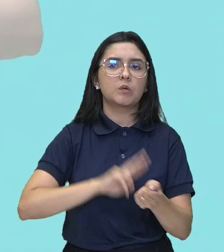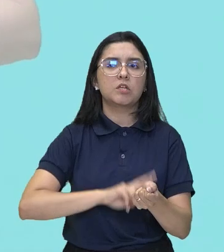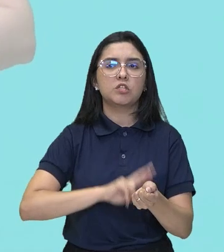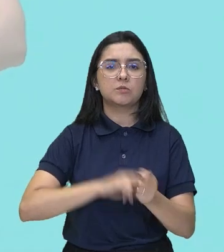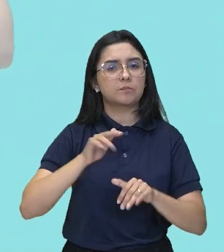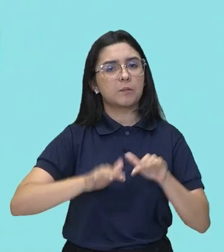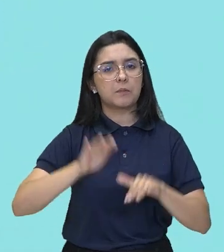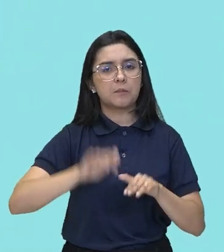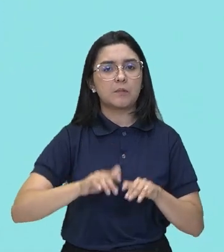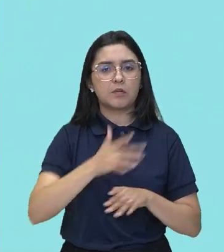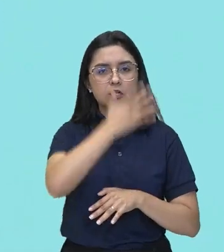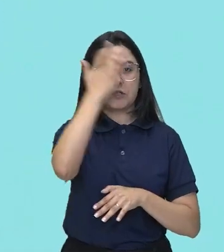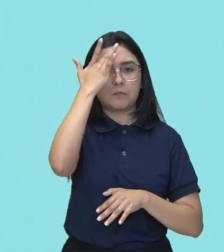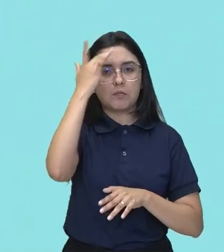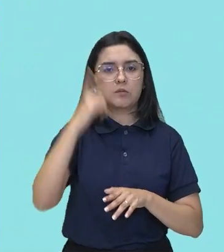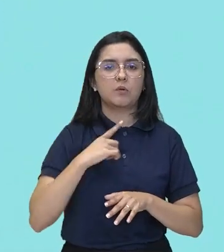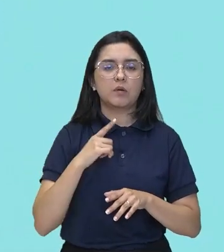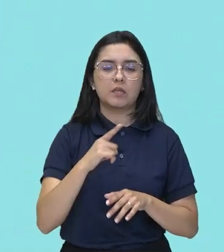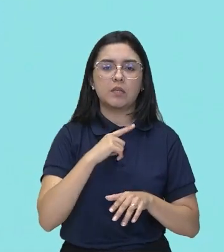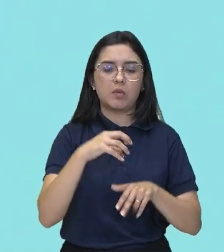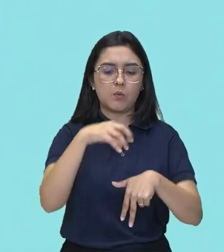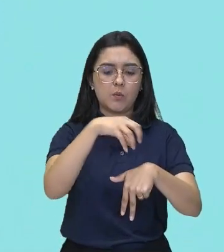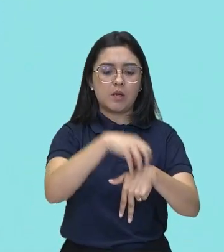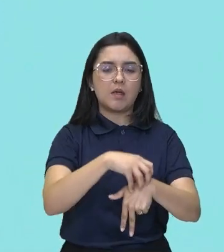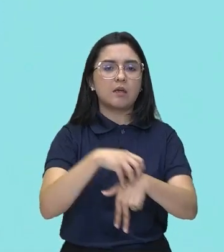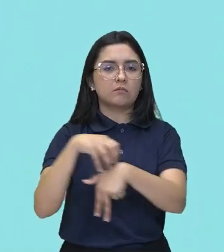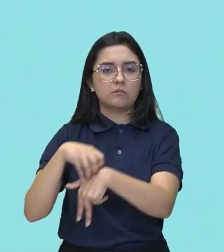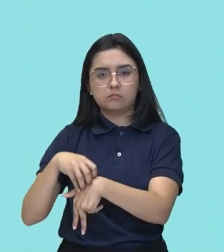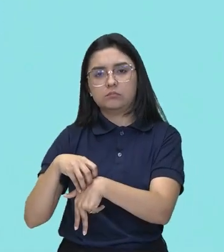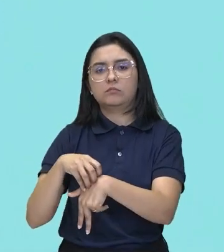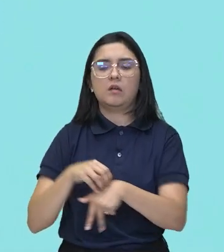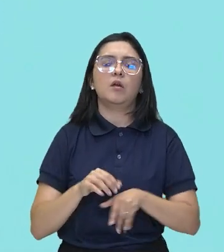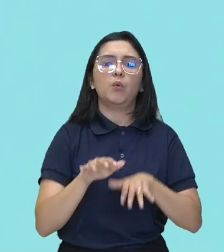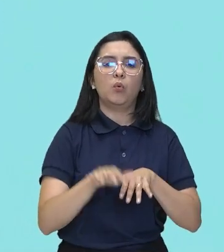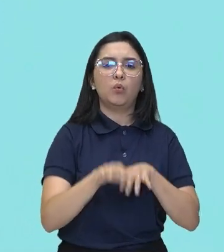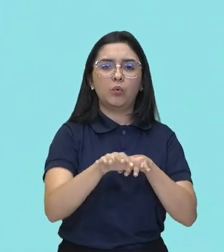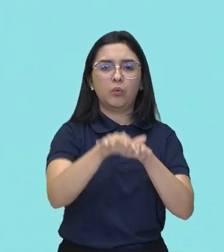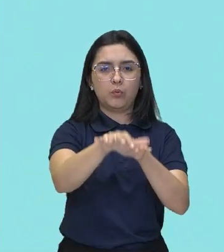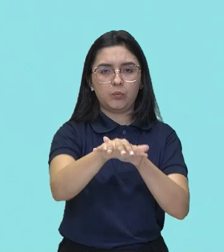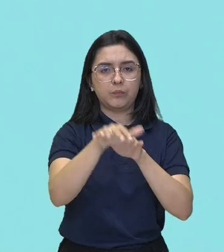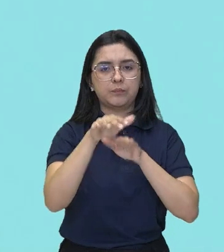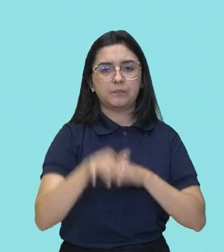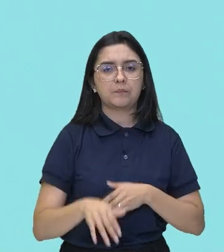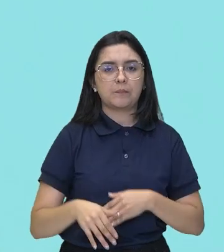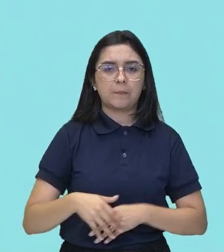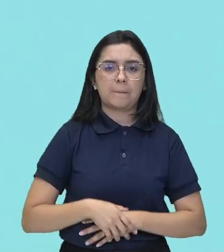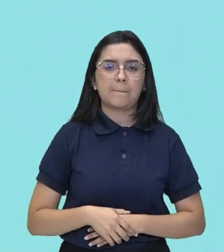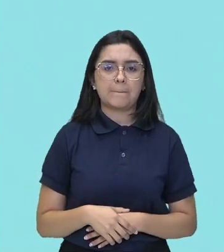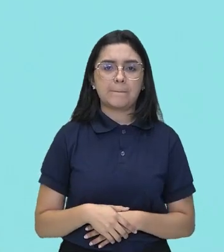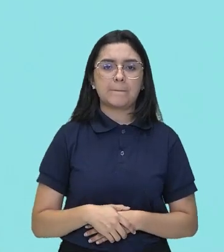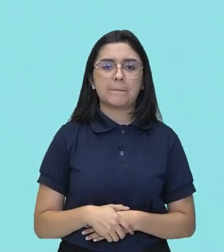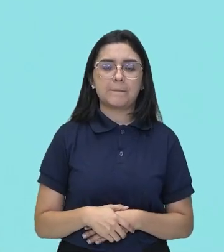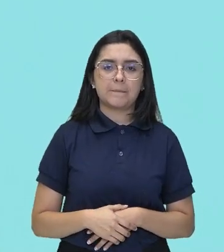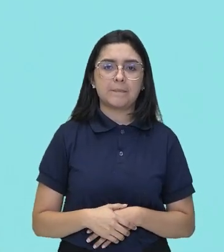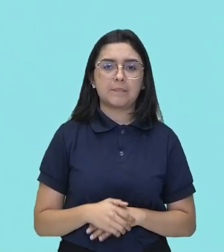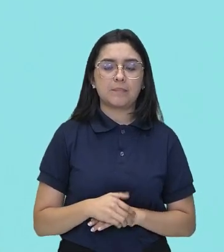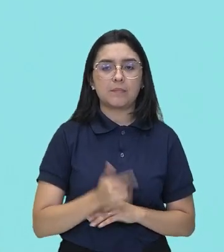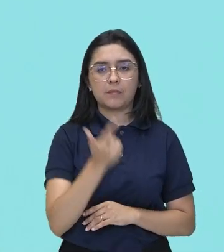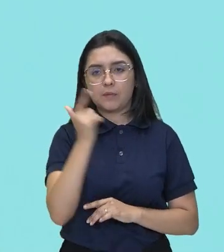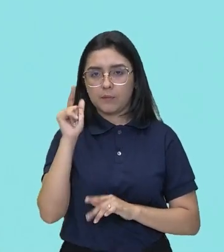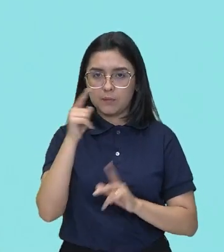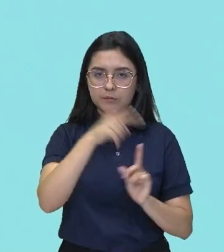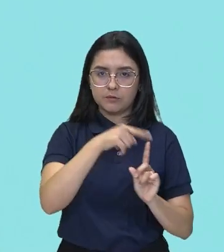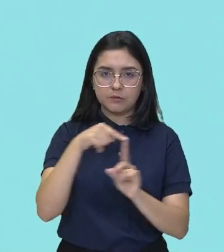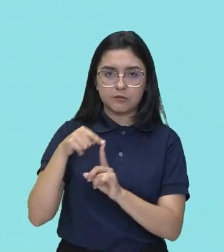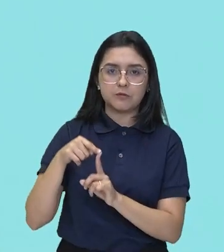e o cortejo, né, que tem o rei, a rainha e toda a corte vai passando pelas ruas de Olinda. Outro tipo de